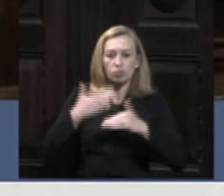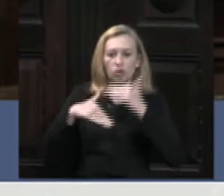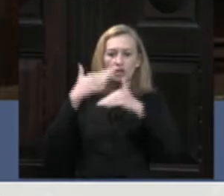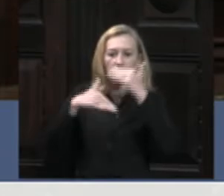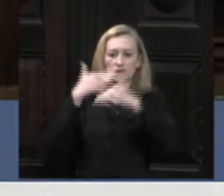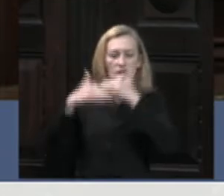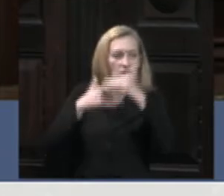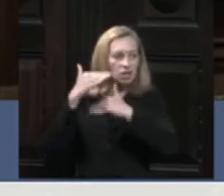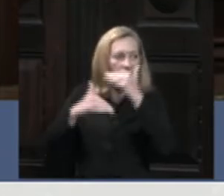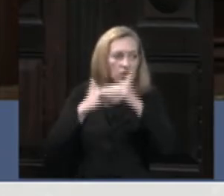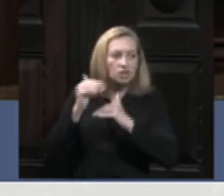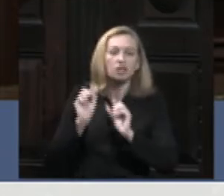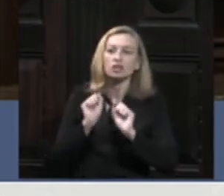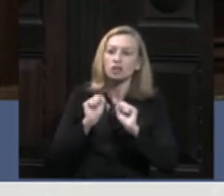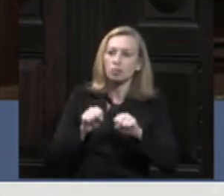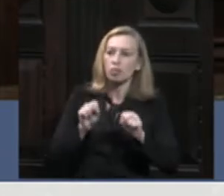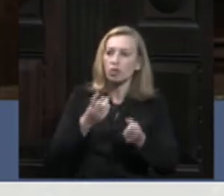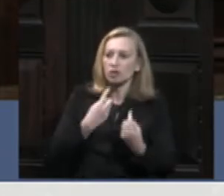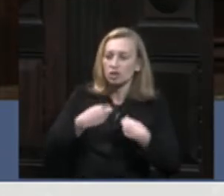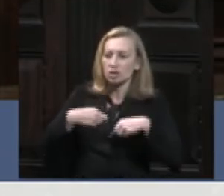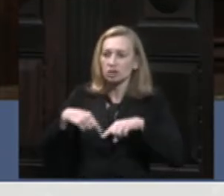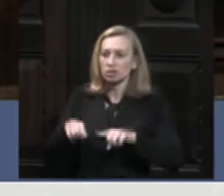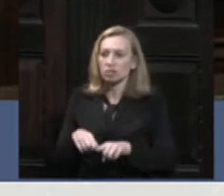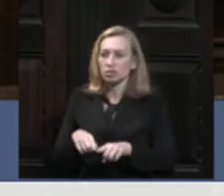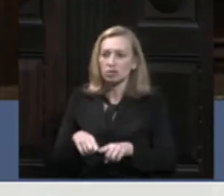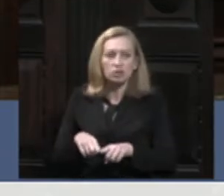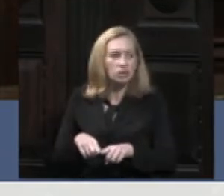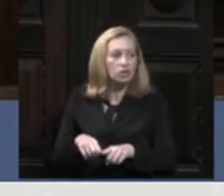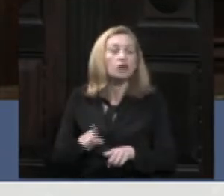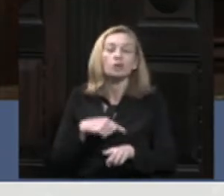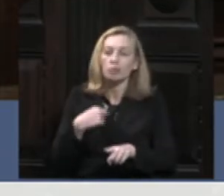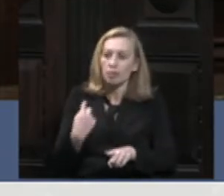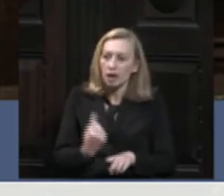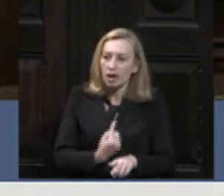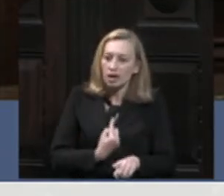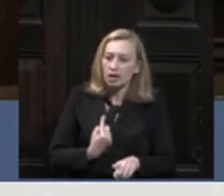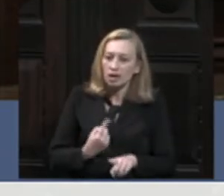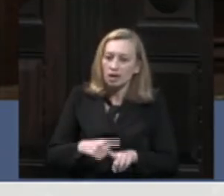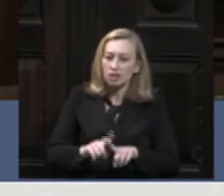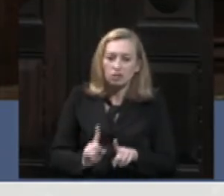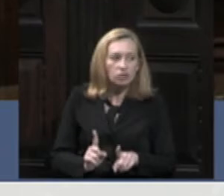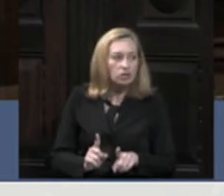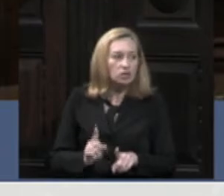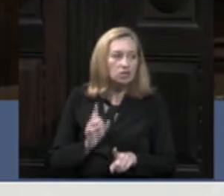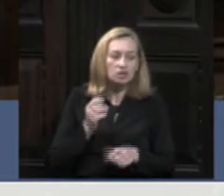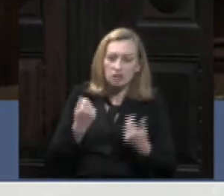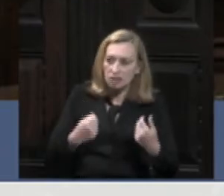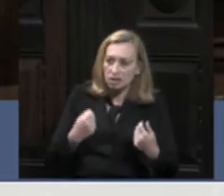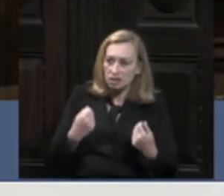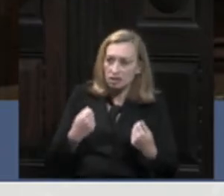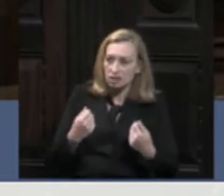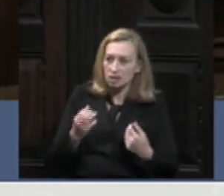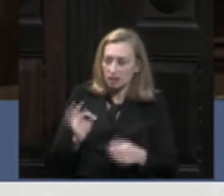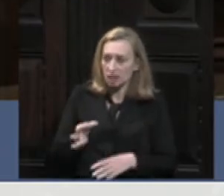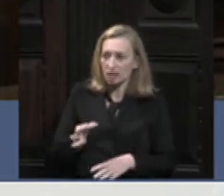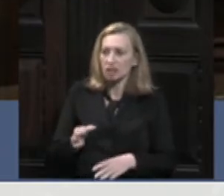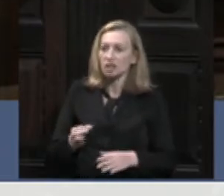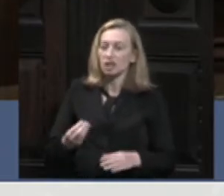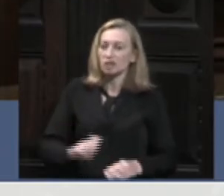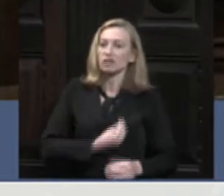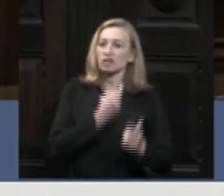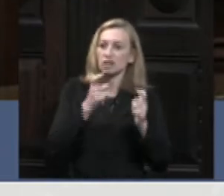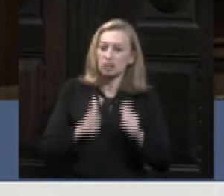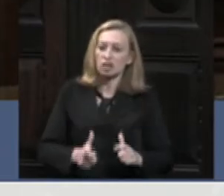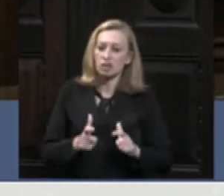que pode se tornar irreversível, mas nós, com certeza, estaremos aqui nessa tribuna,